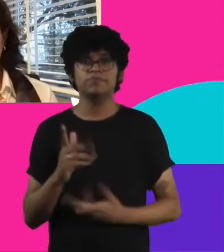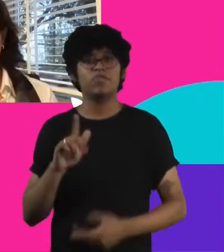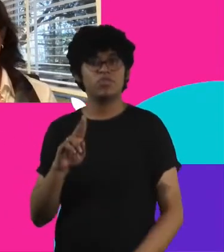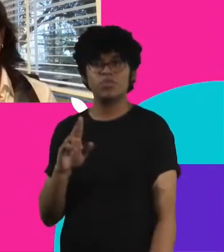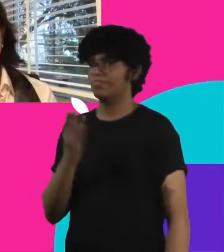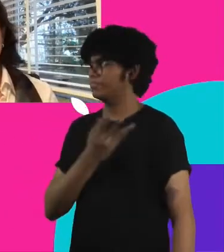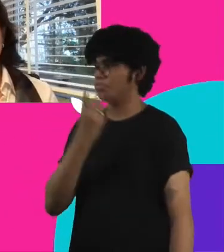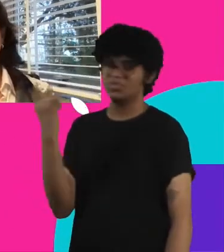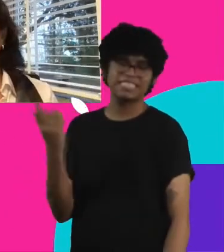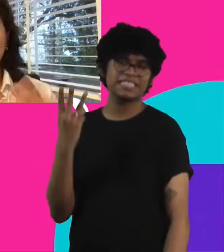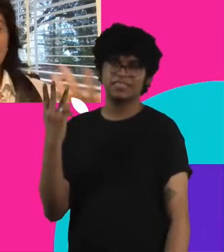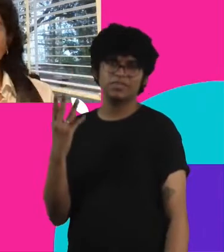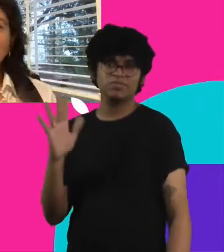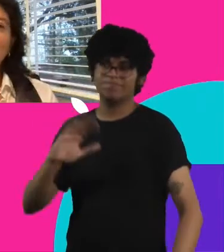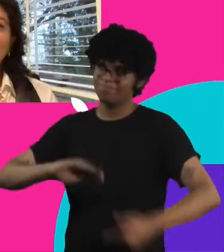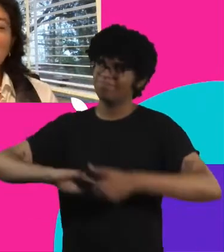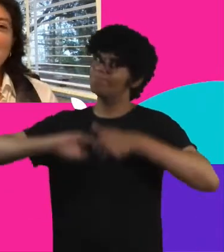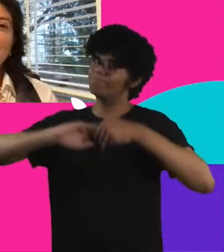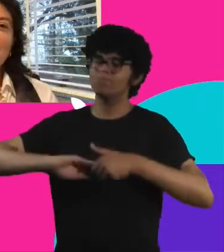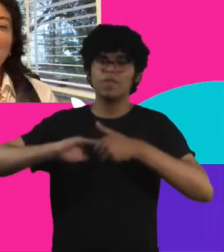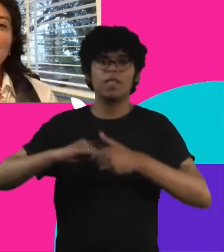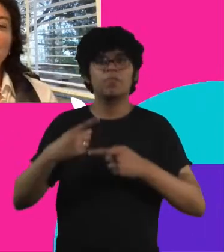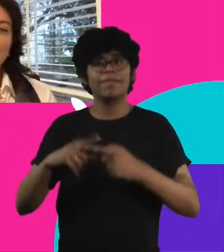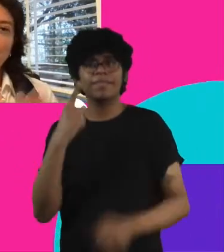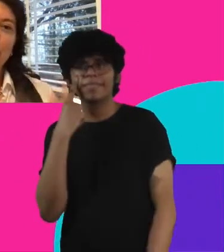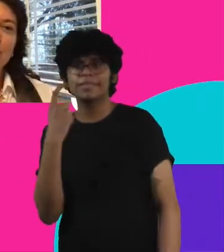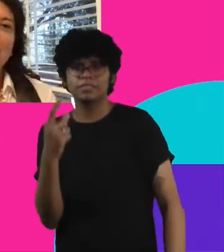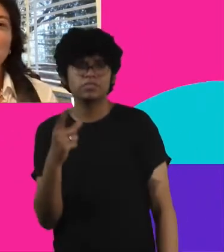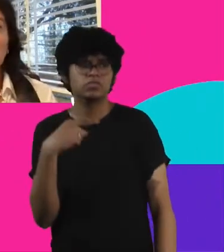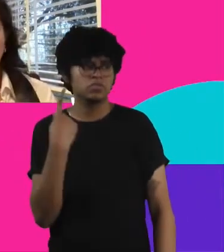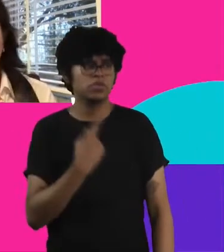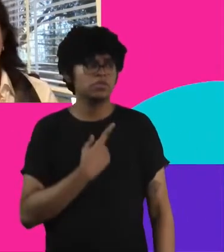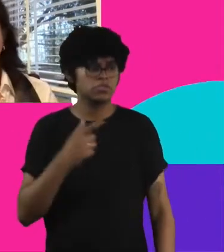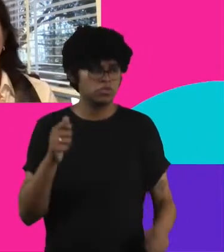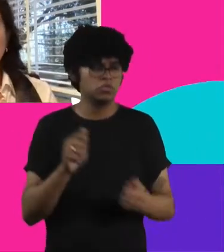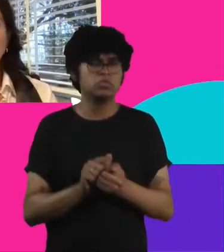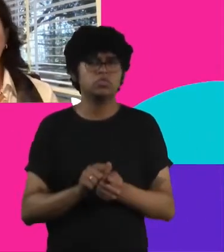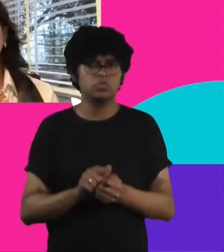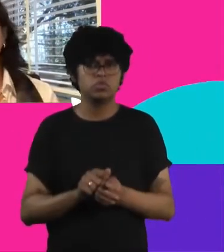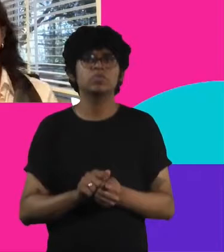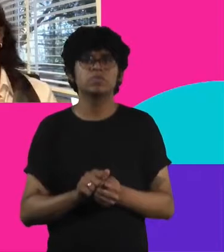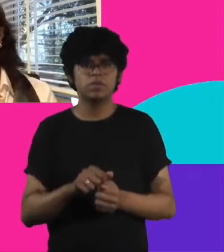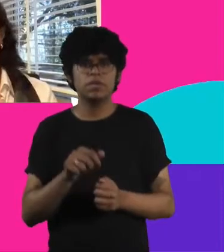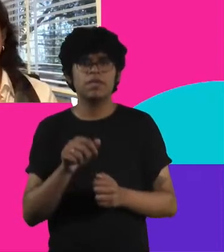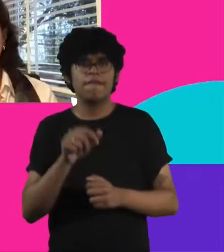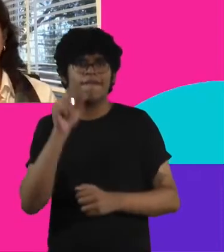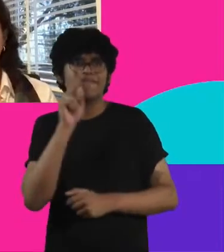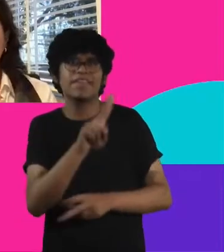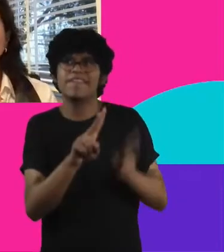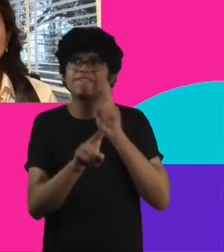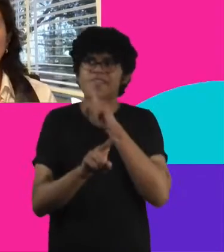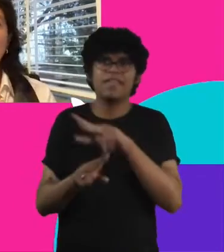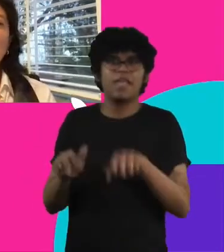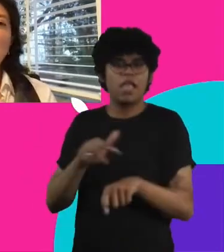Américo, Luciana. É muito interessante ver aí, a gente está desde um bom tempo já olhando cada qual no seu lugar de fala,